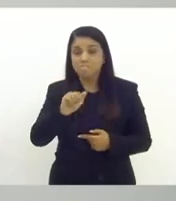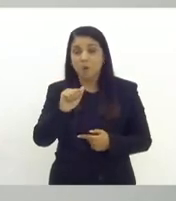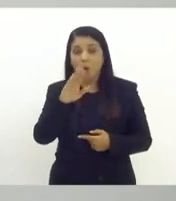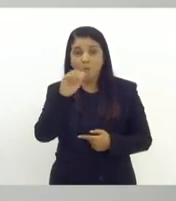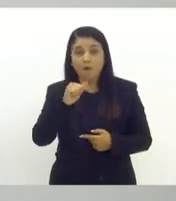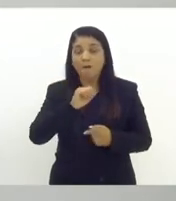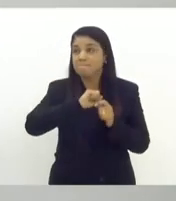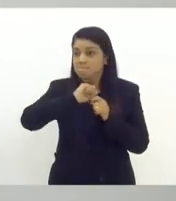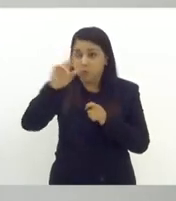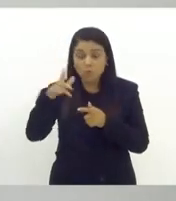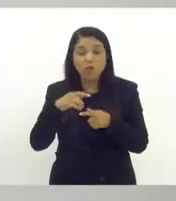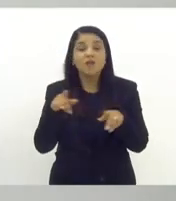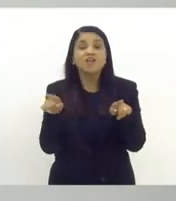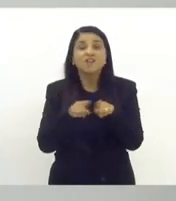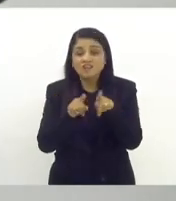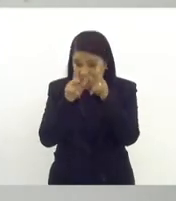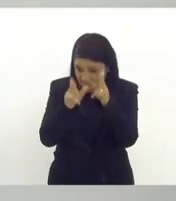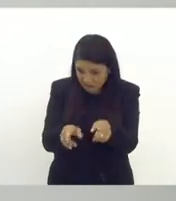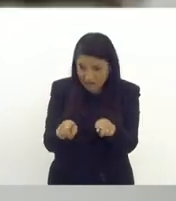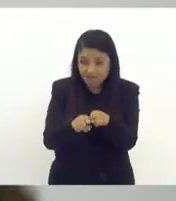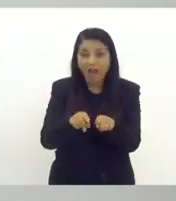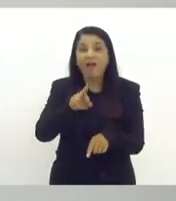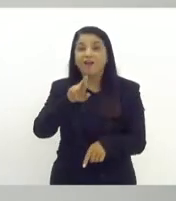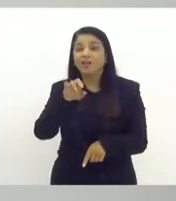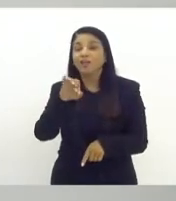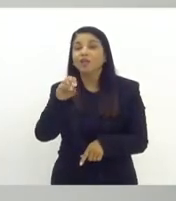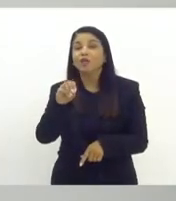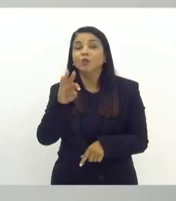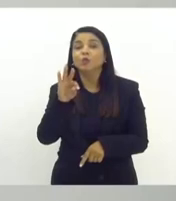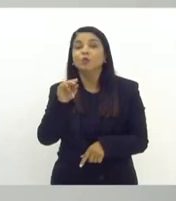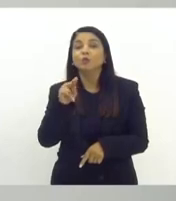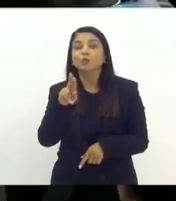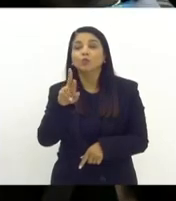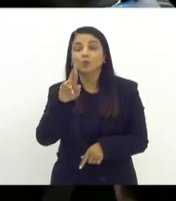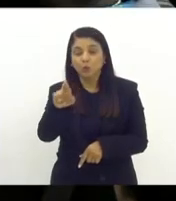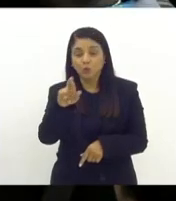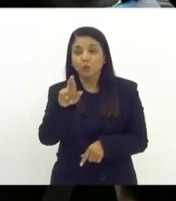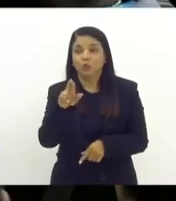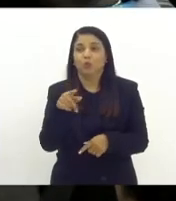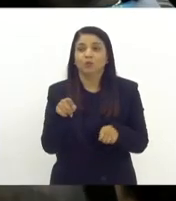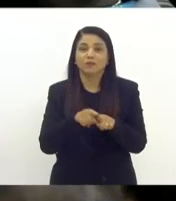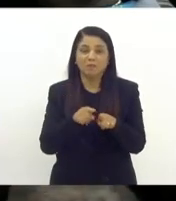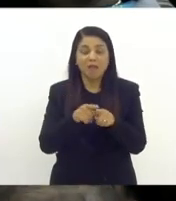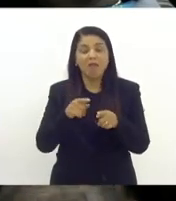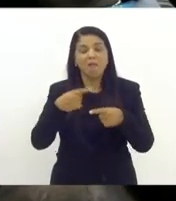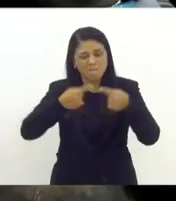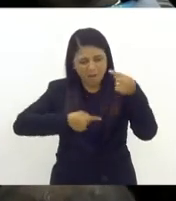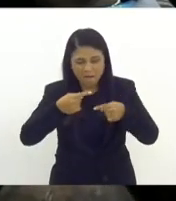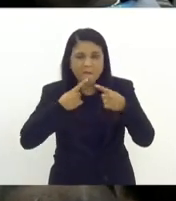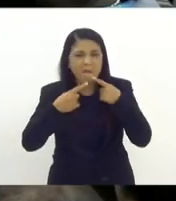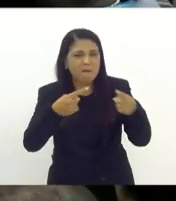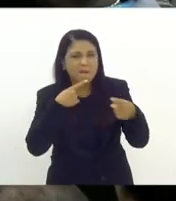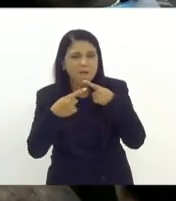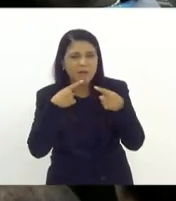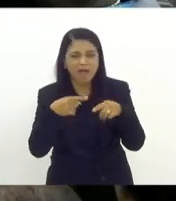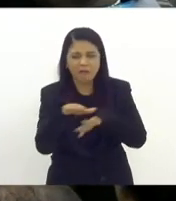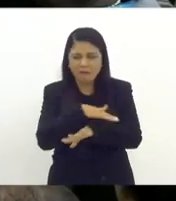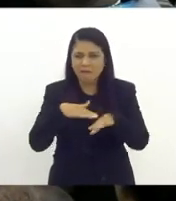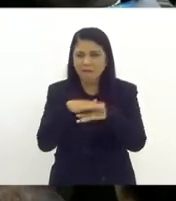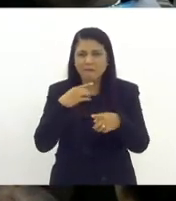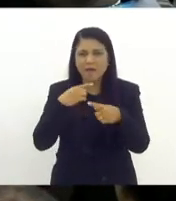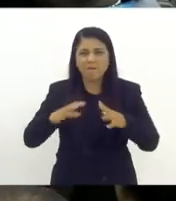juro por dentro inclusive na Rio tú também brigou muito carrinho a gente briga muito carrinho turma mas